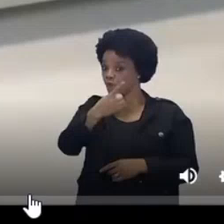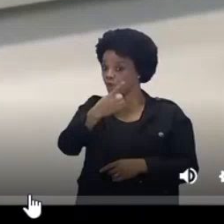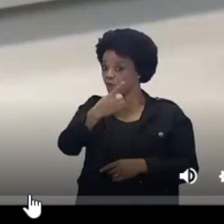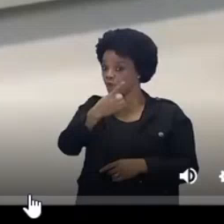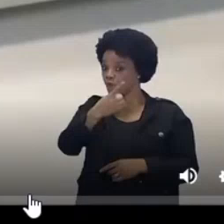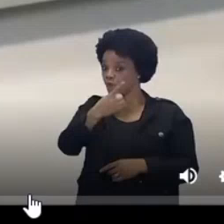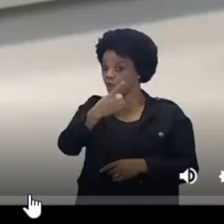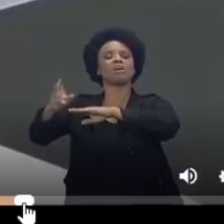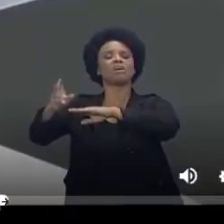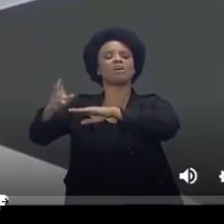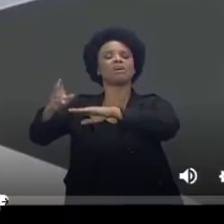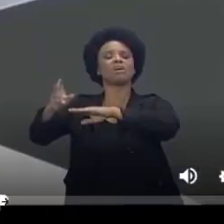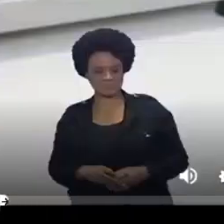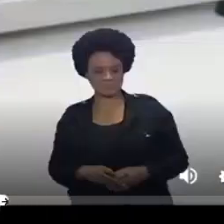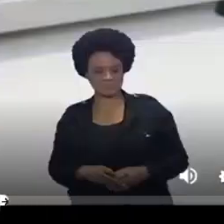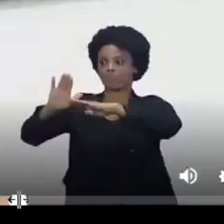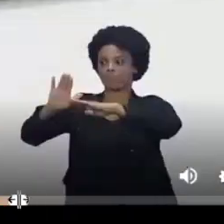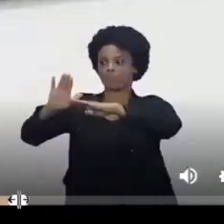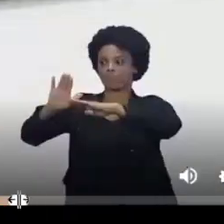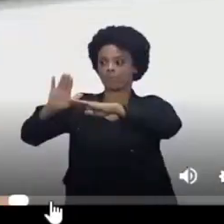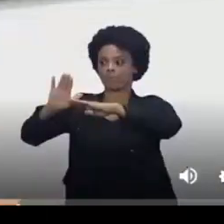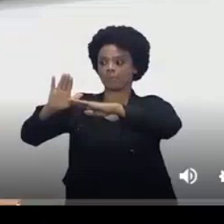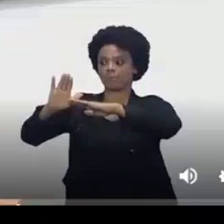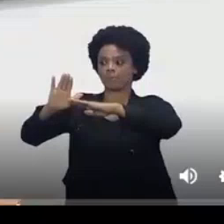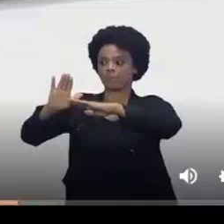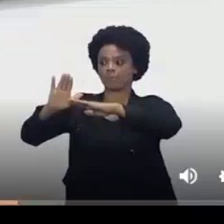gente chega nessa inclinação,